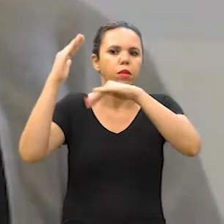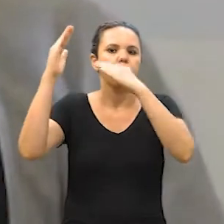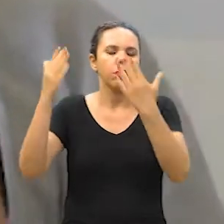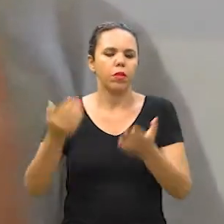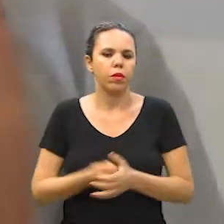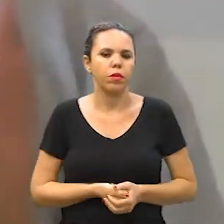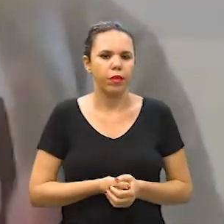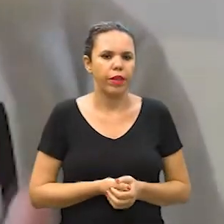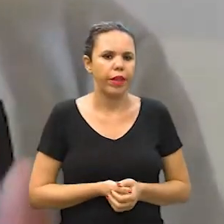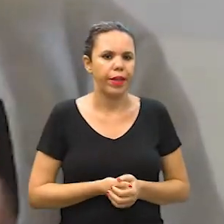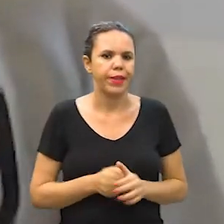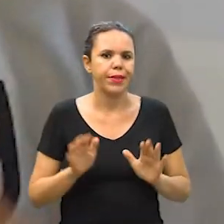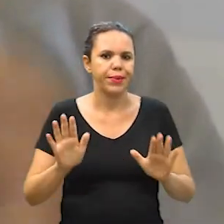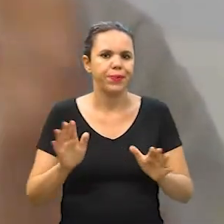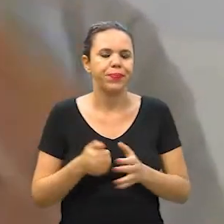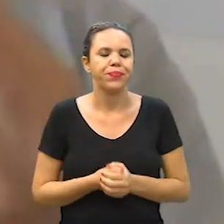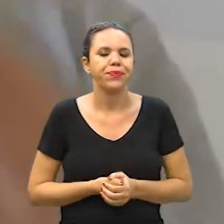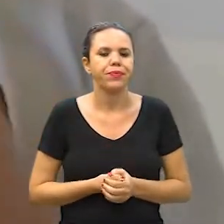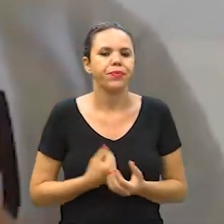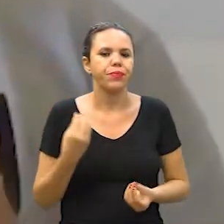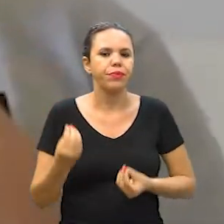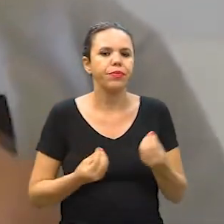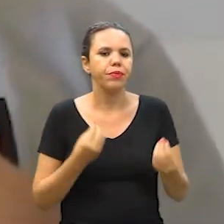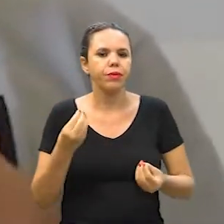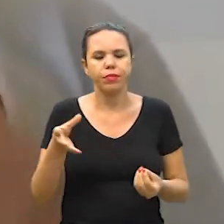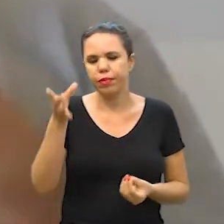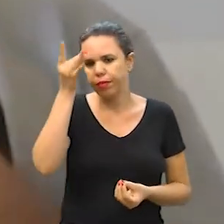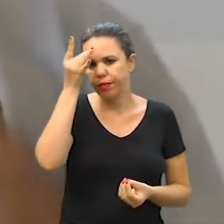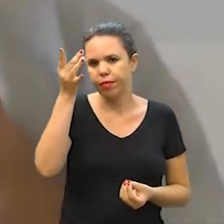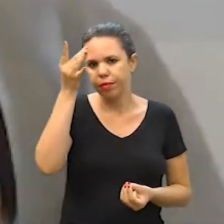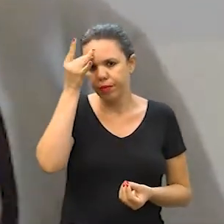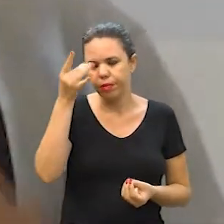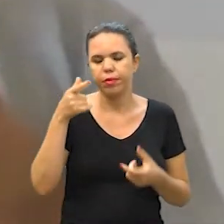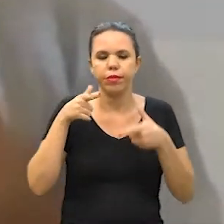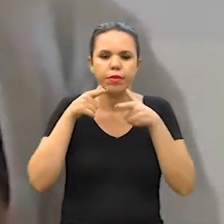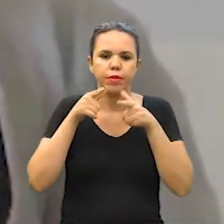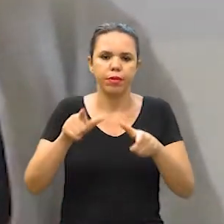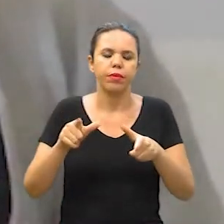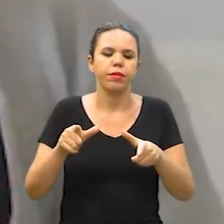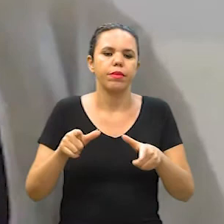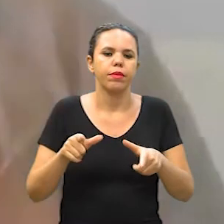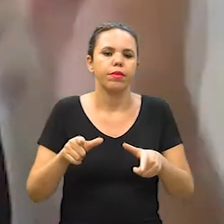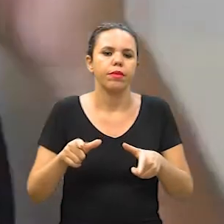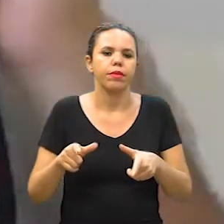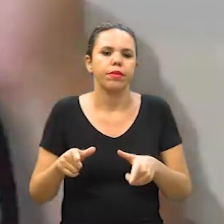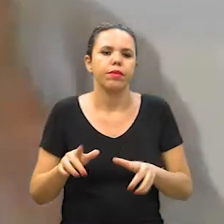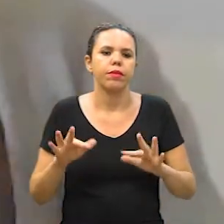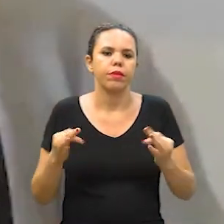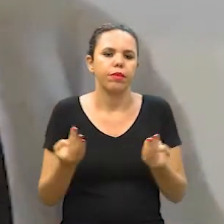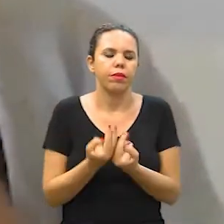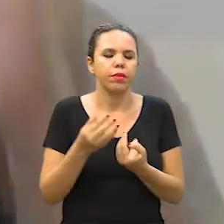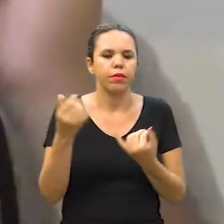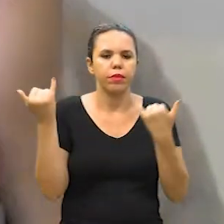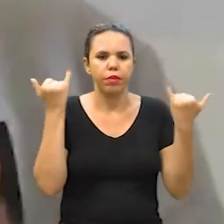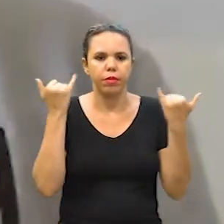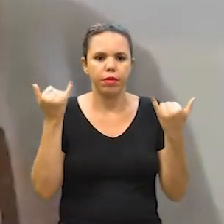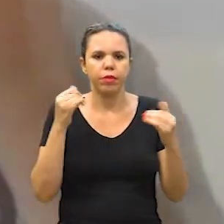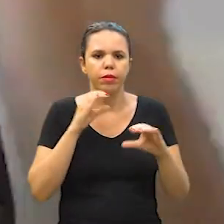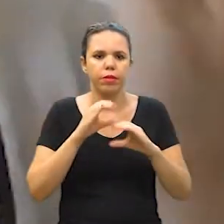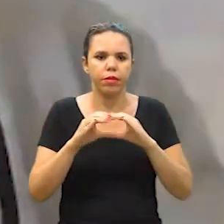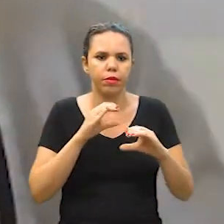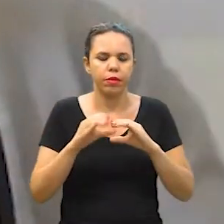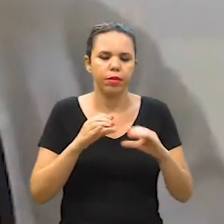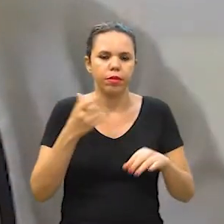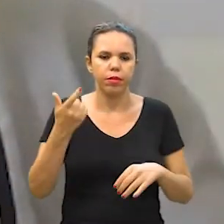desenvolvimento. Porém, como que nós aprendemos a nossa língua materna? Ouvindo e falando, sempre